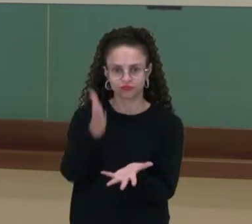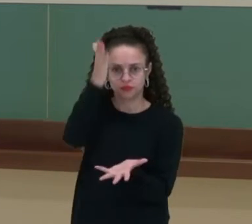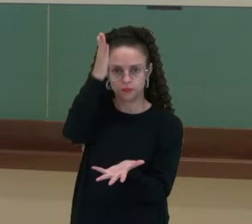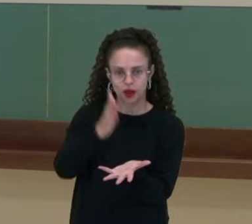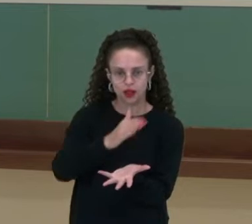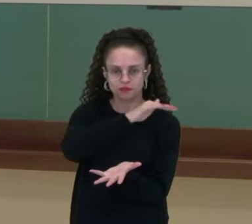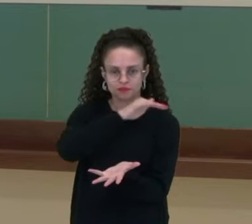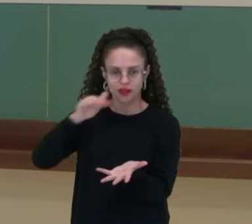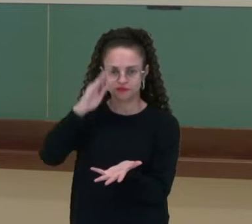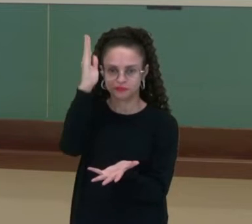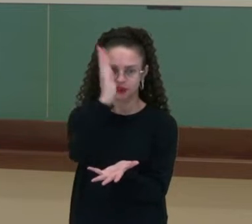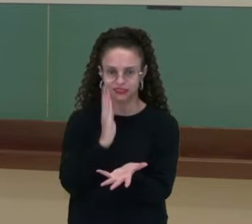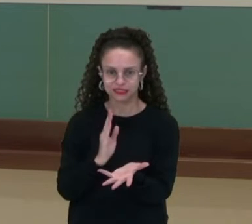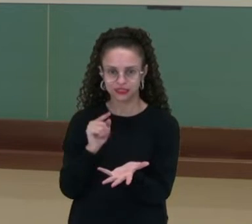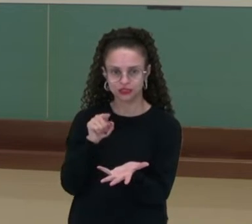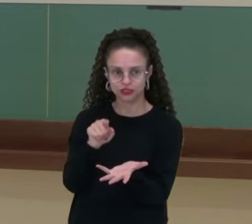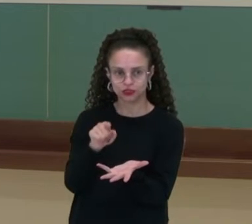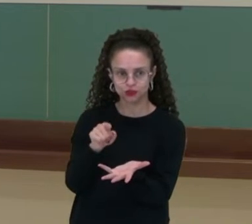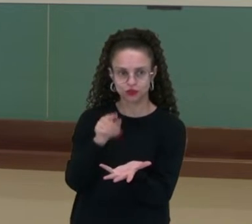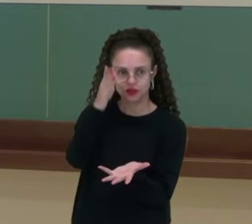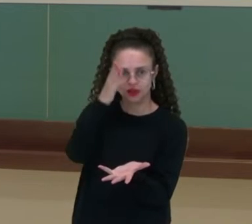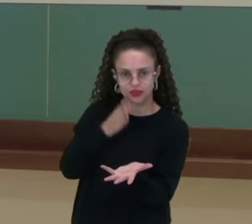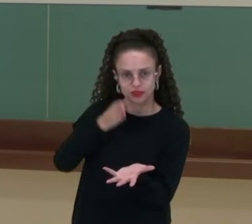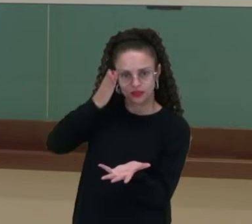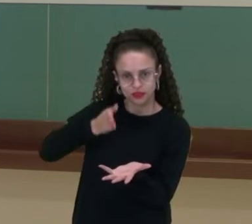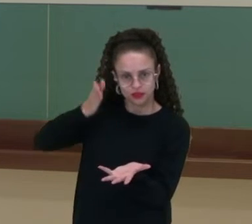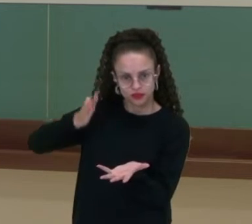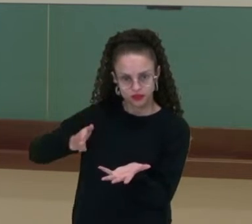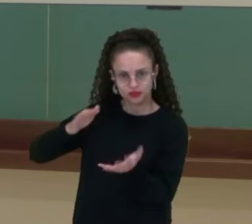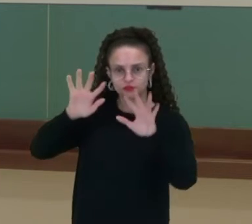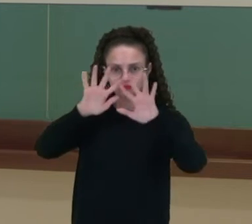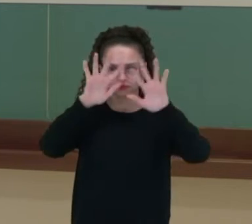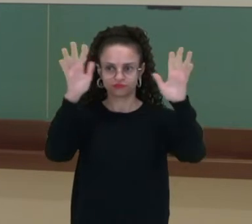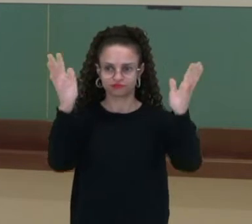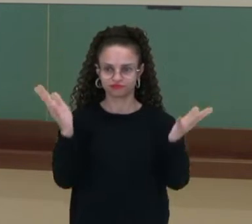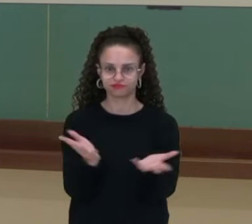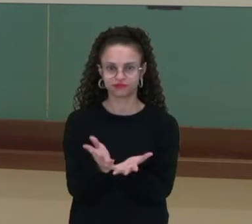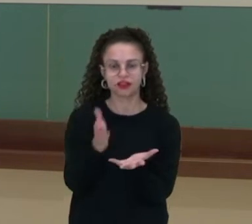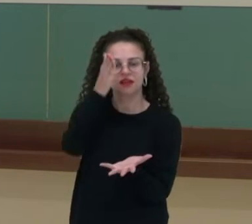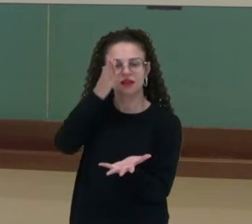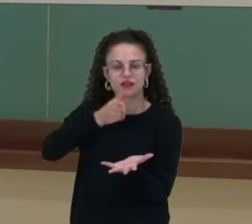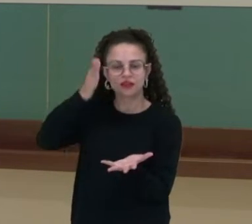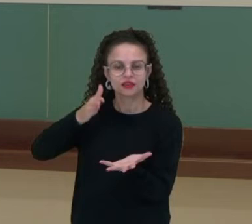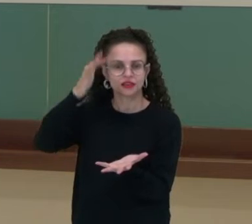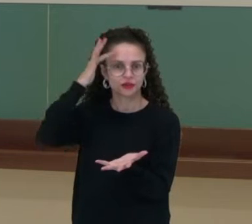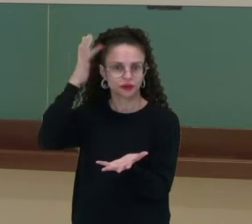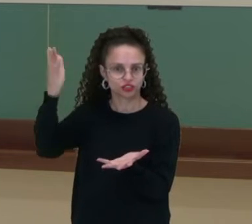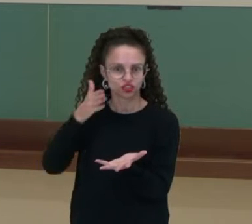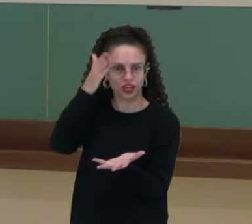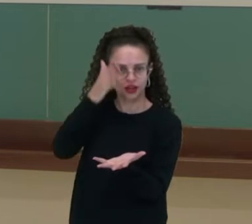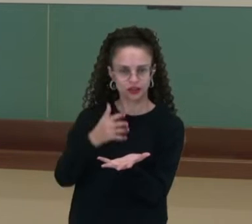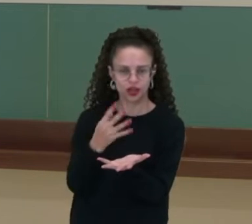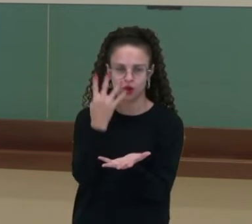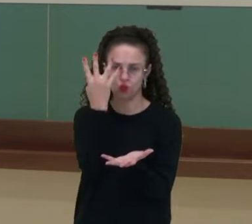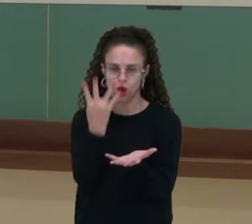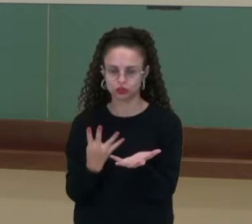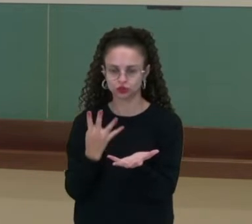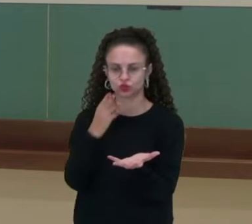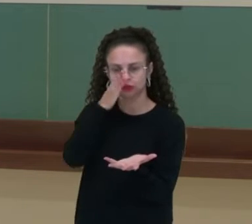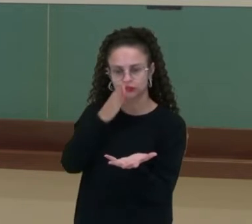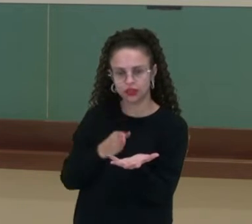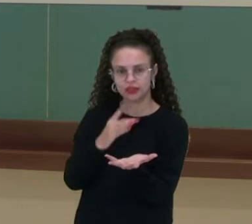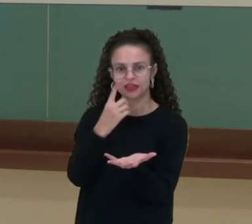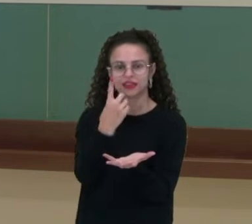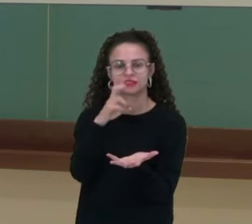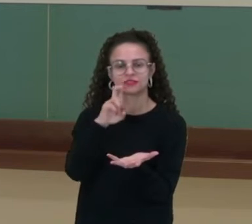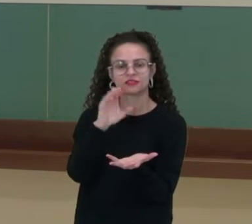você já sabe, né, que são faixas na superfície do planeta, né, imaginárias, em que cada uma dessas faixas tem 15